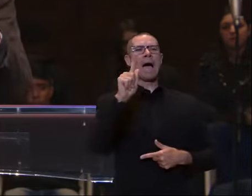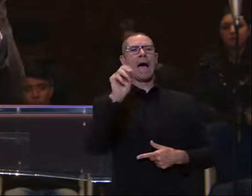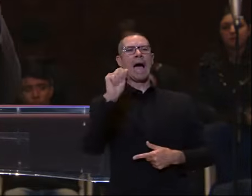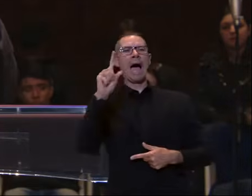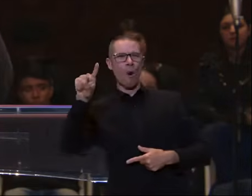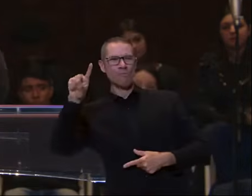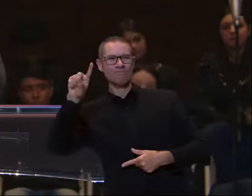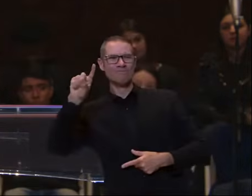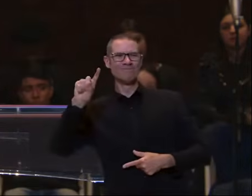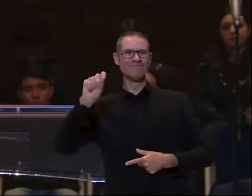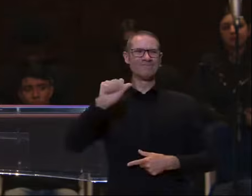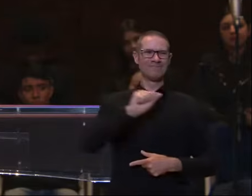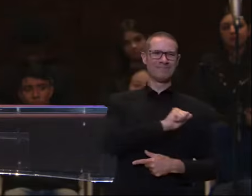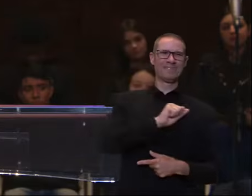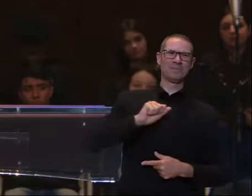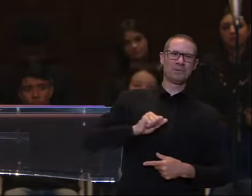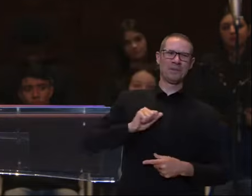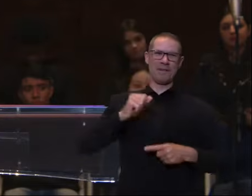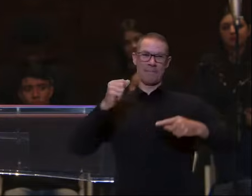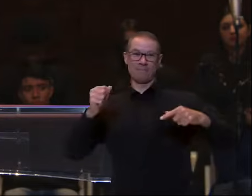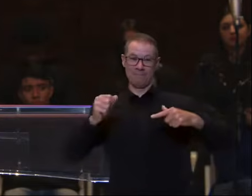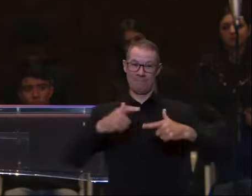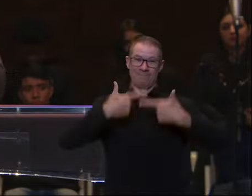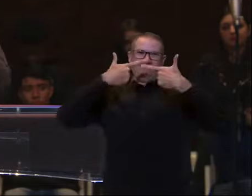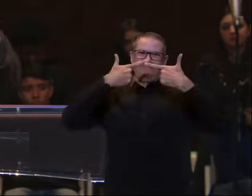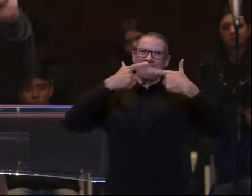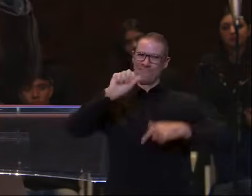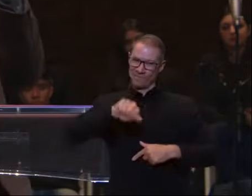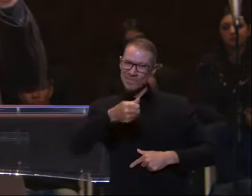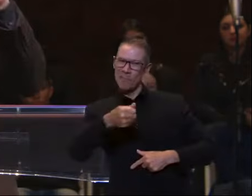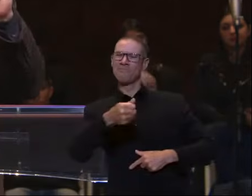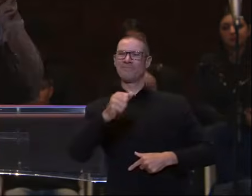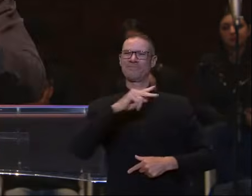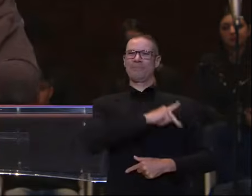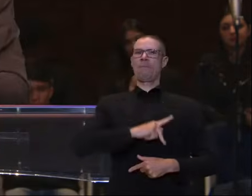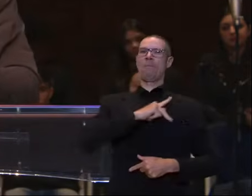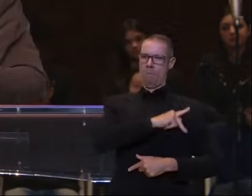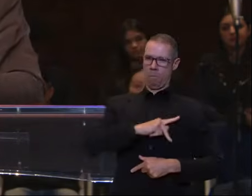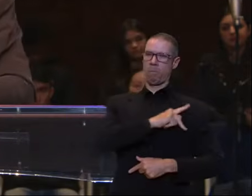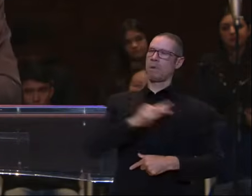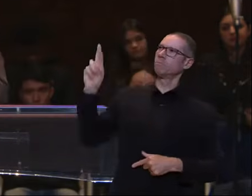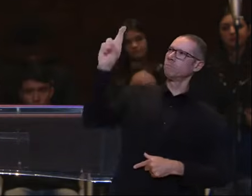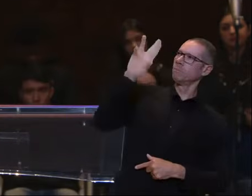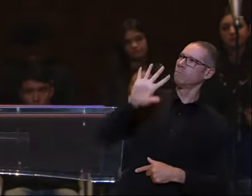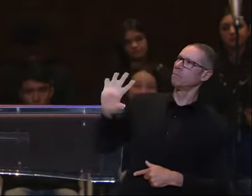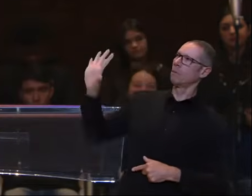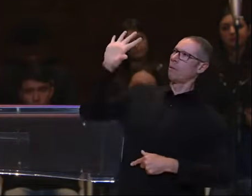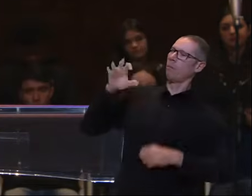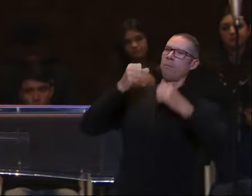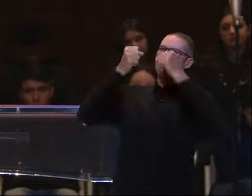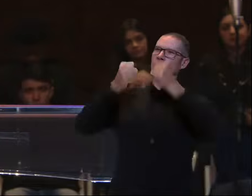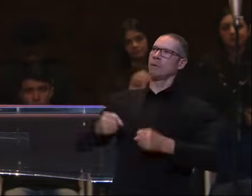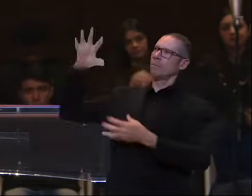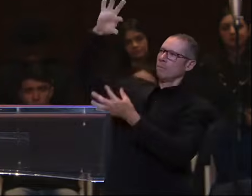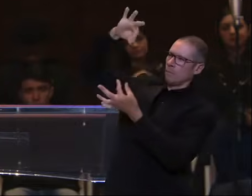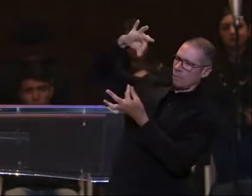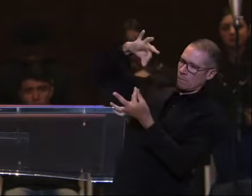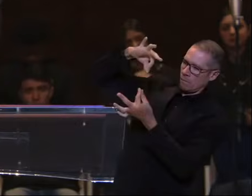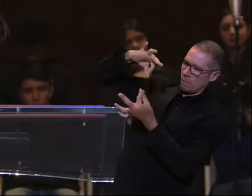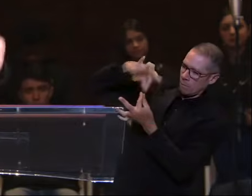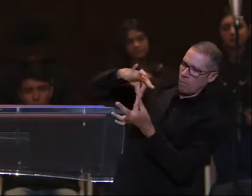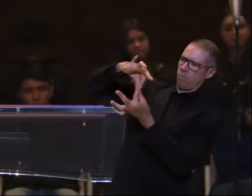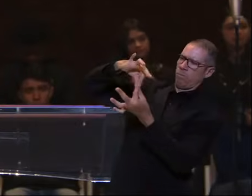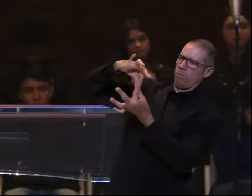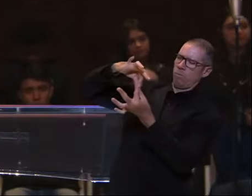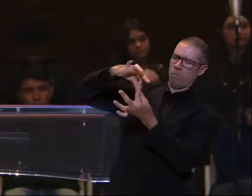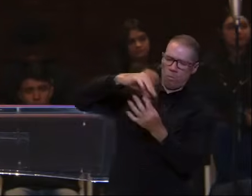uma preocupação no paganismo, nas chamadas religiões de mistério, com os poderes espirituais que habitavam o